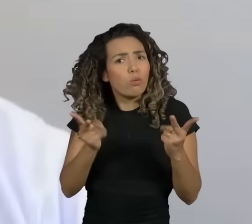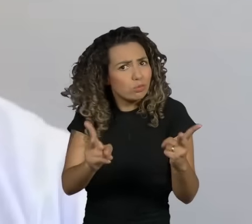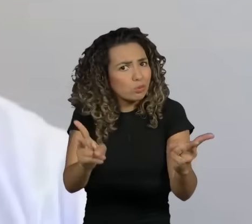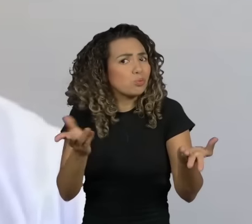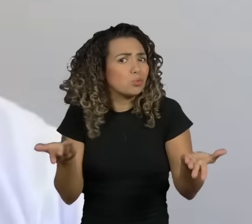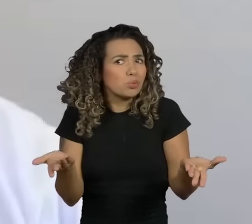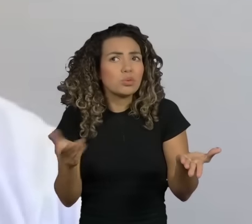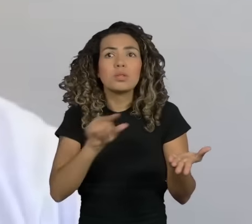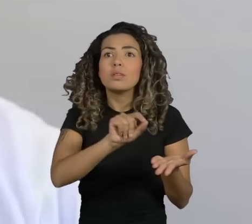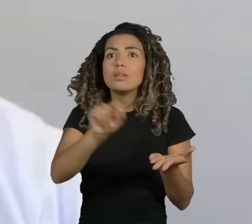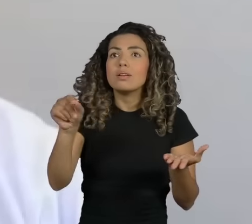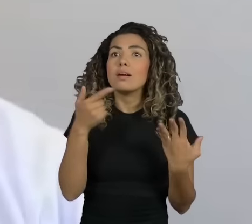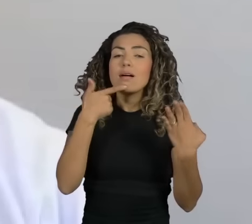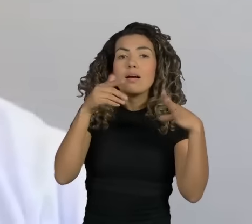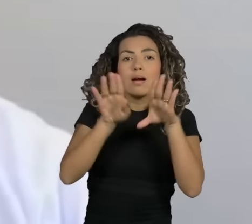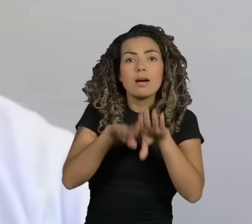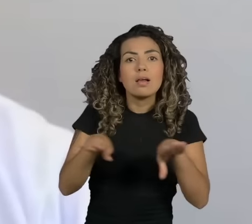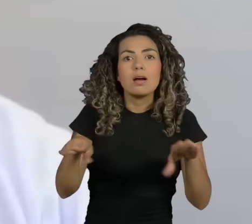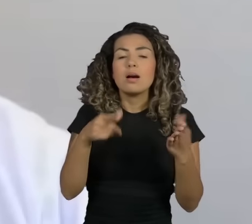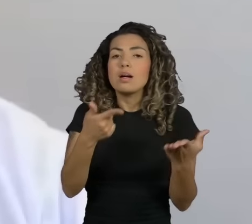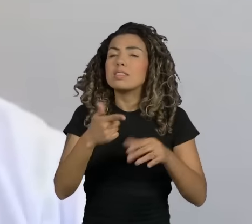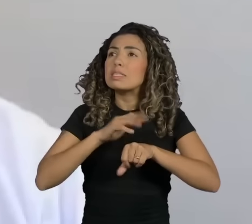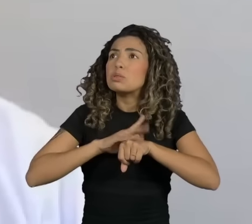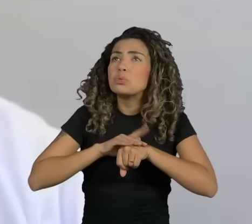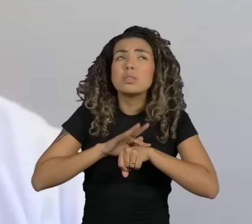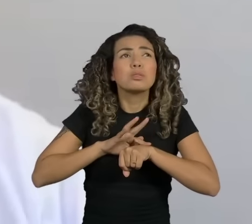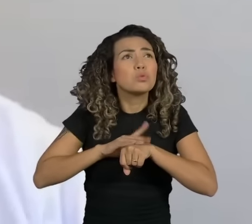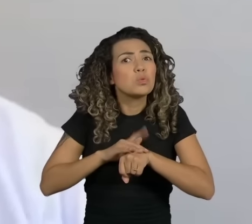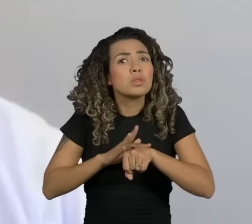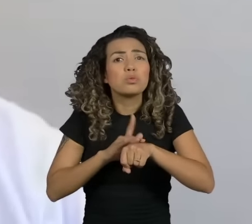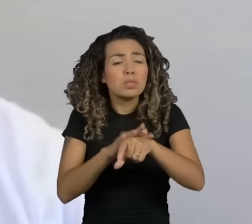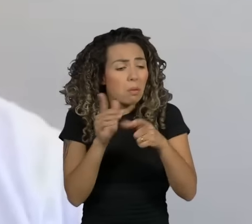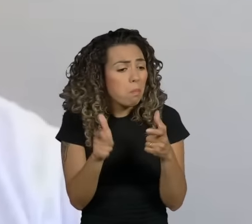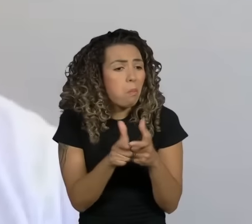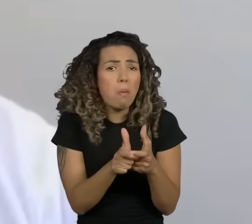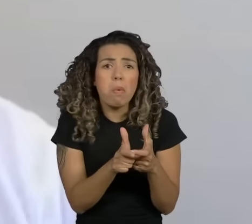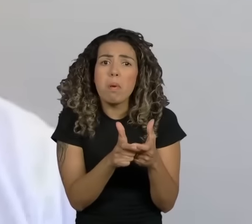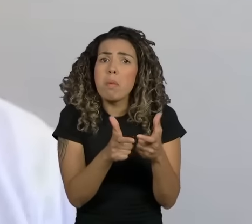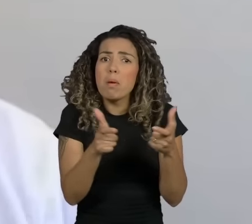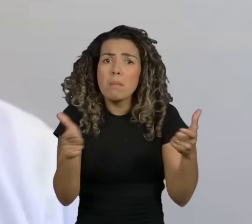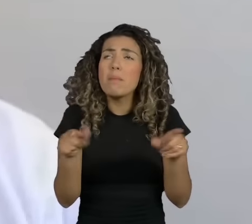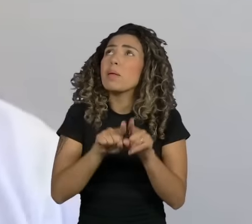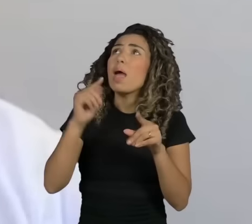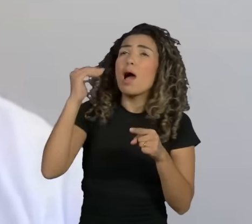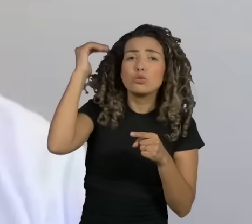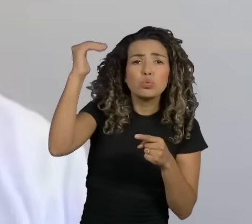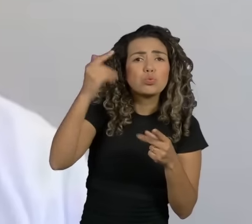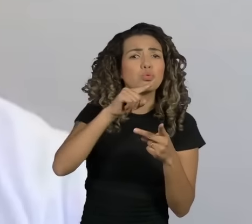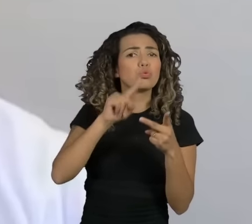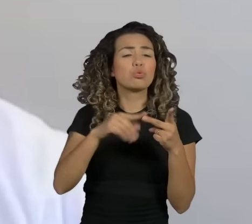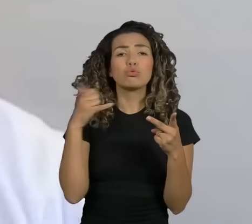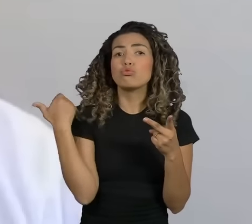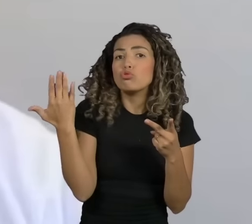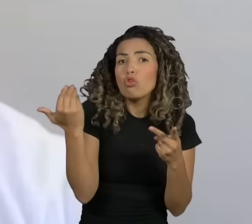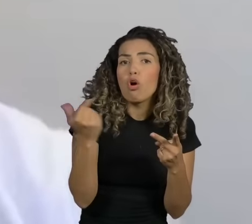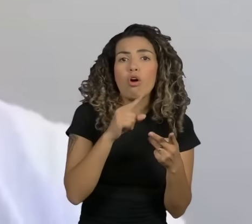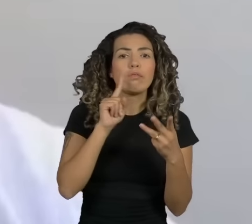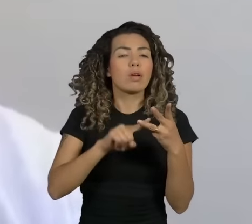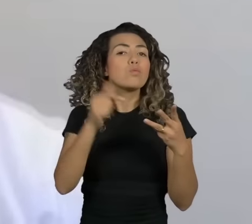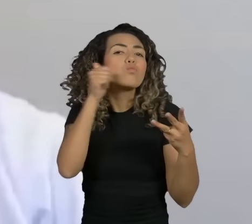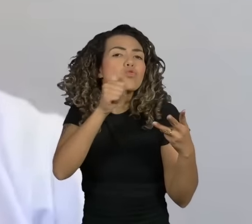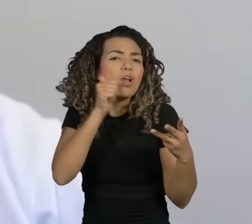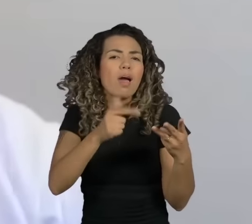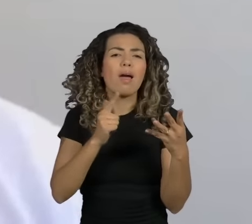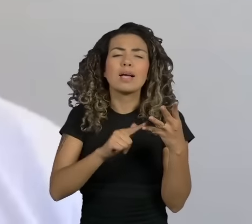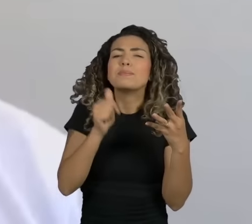crianças estão cada vez mais adoecendo, adultos, jovens, mulheres,